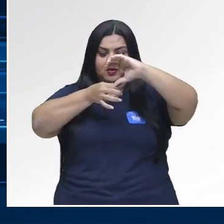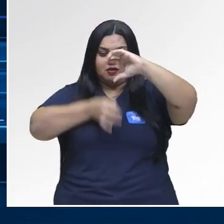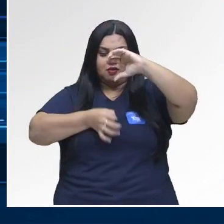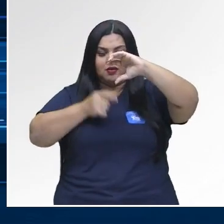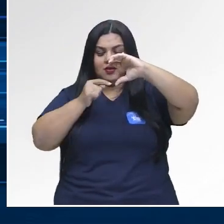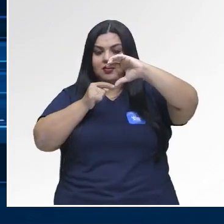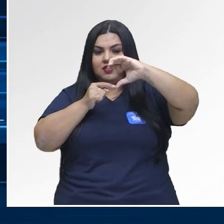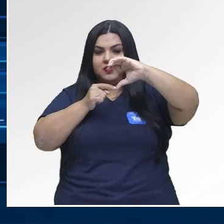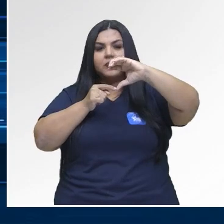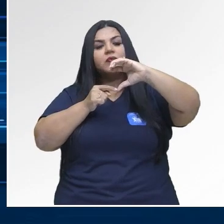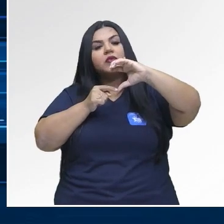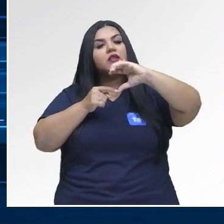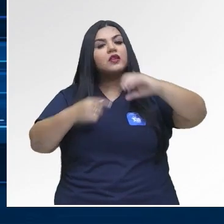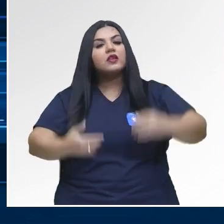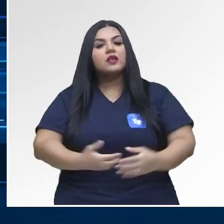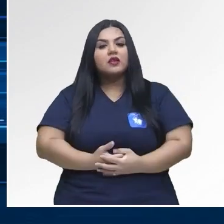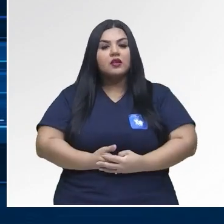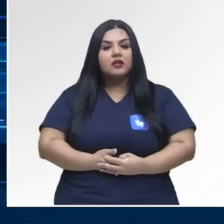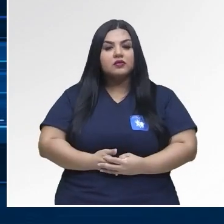região, ok?